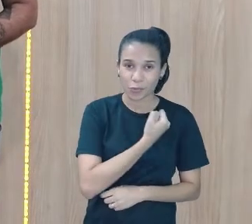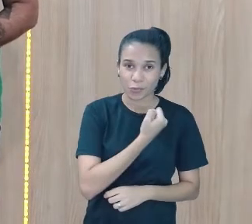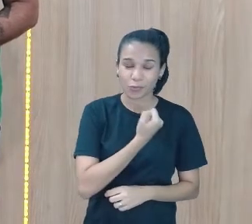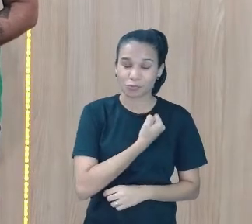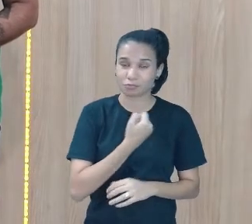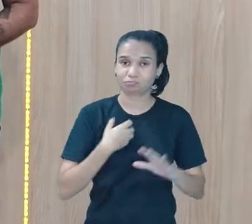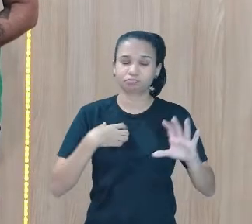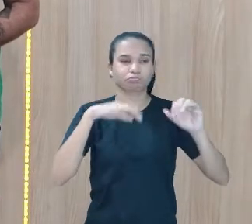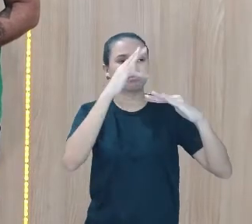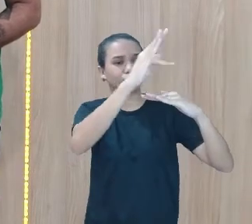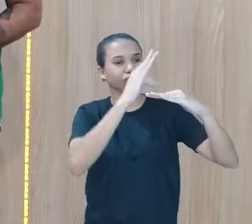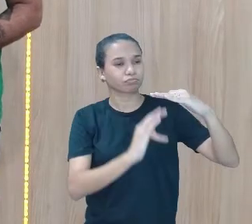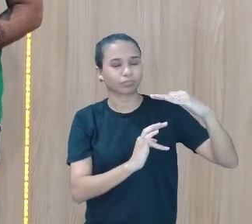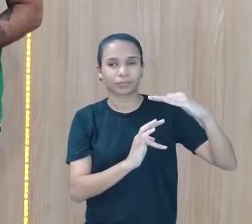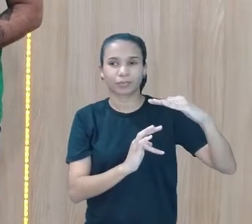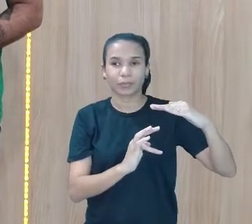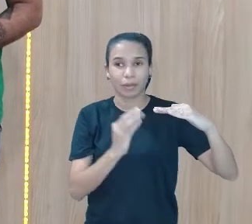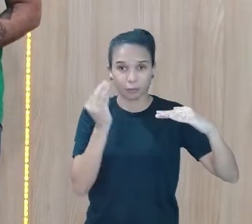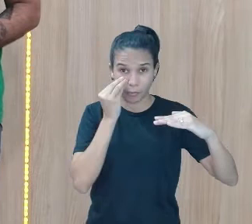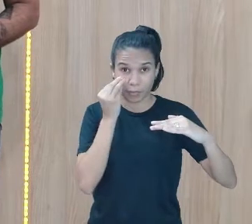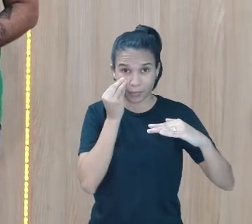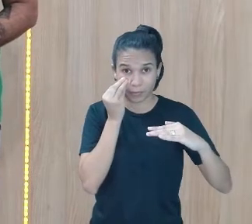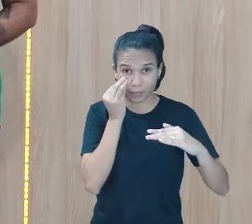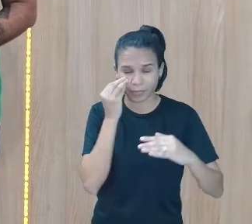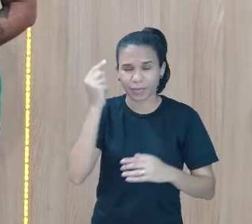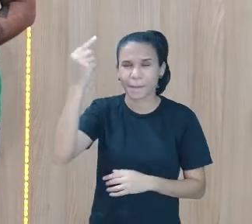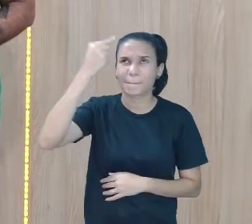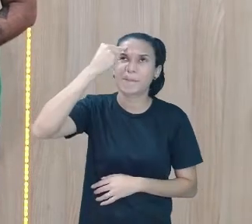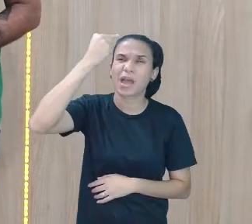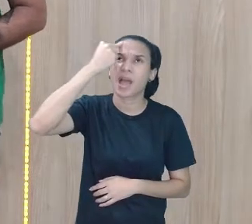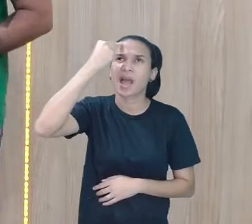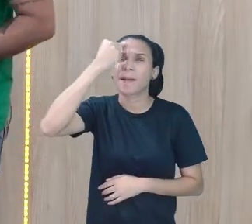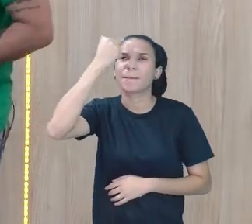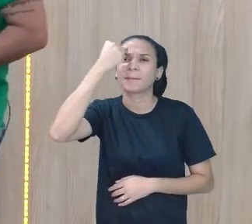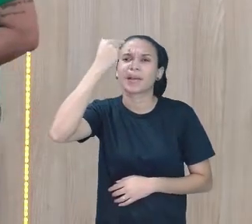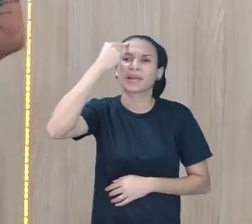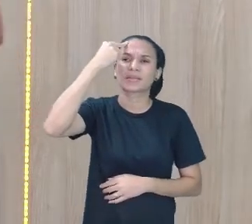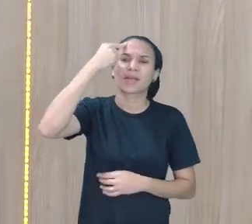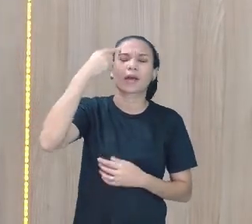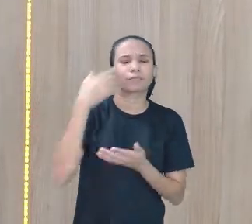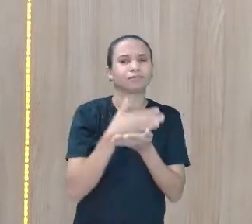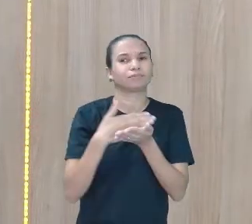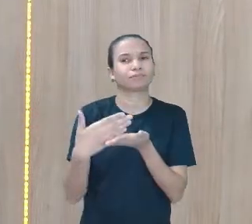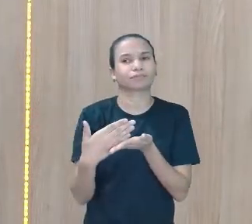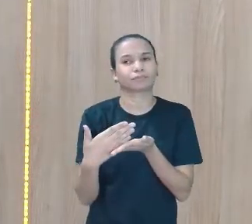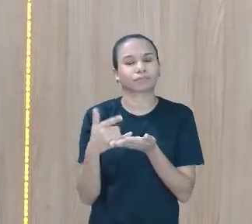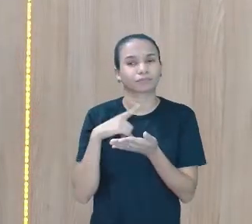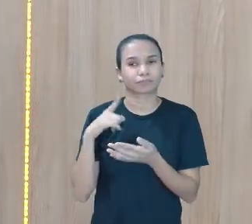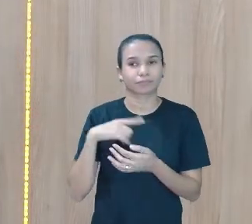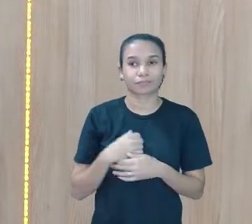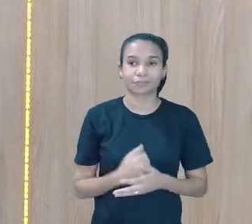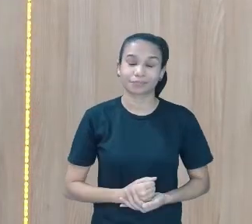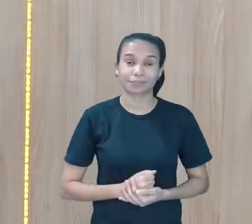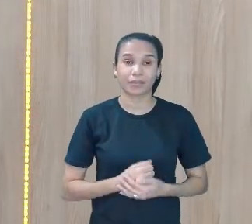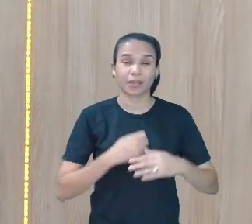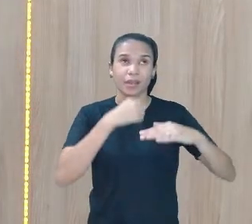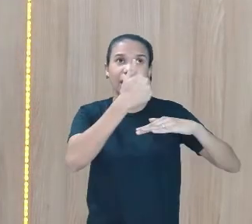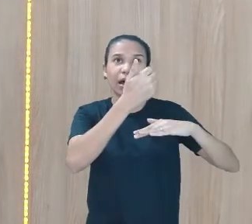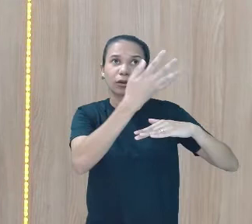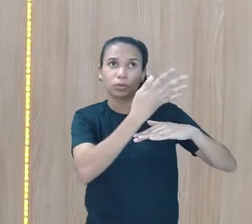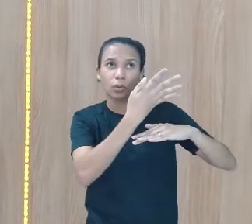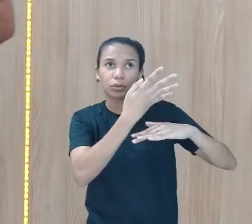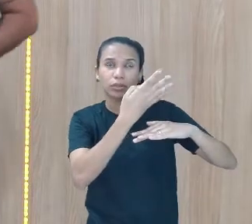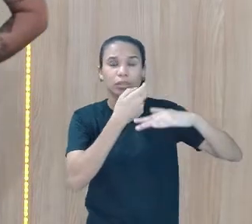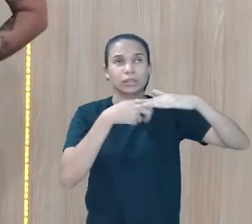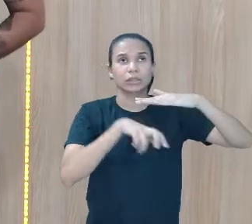número de cima e o número de baixo. Vamos ver se vai dar certo. Vou pensar aqui já no início. Essa daqui, ó,